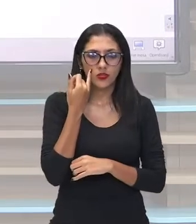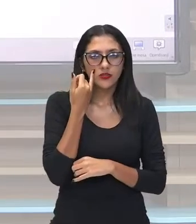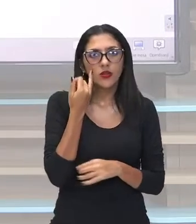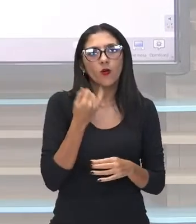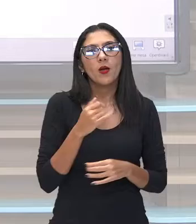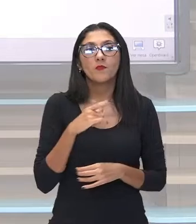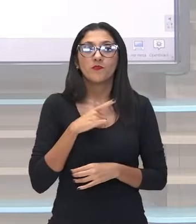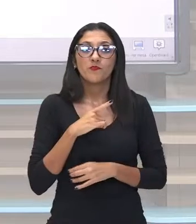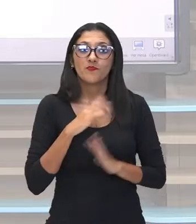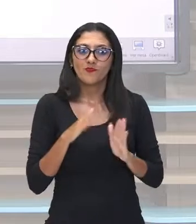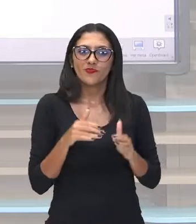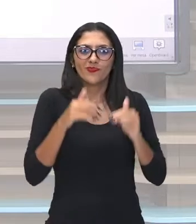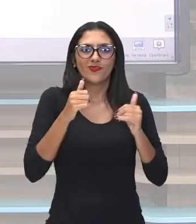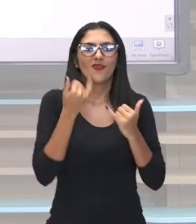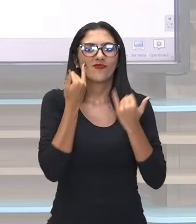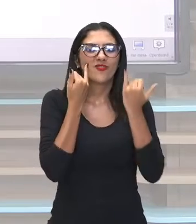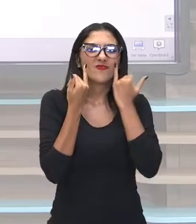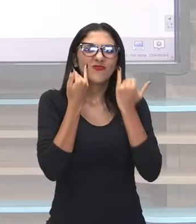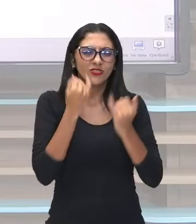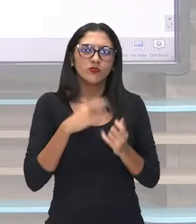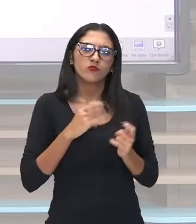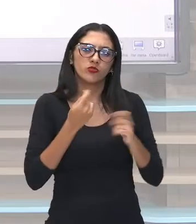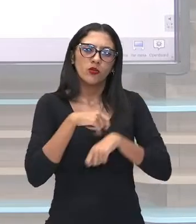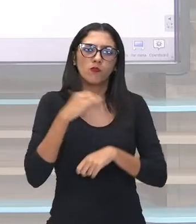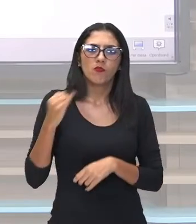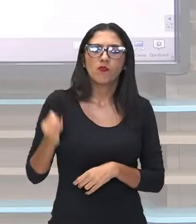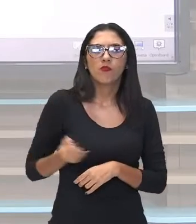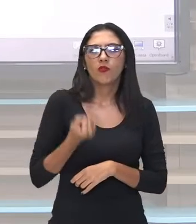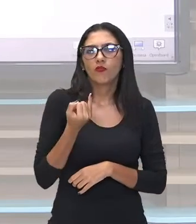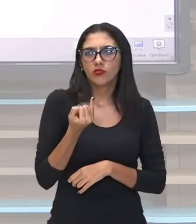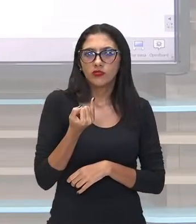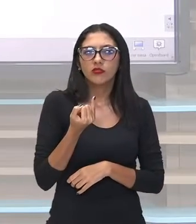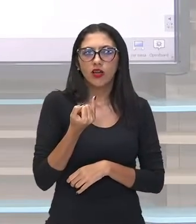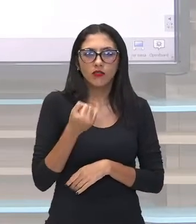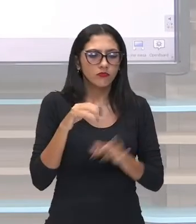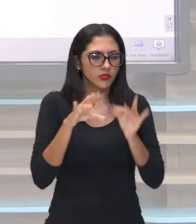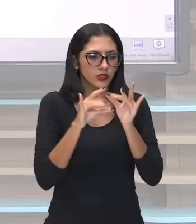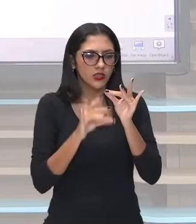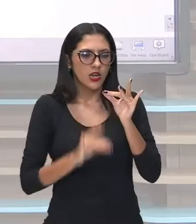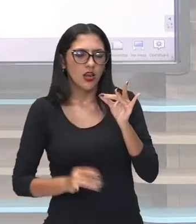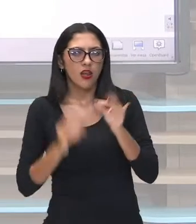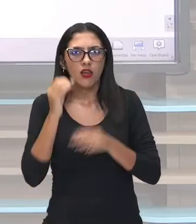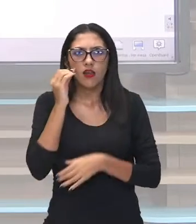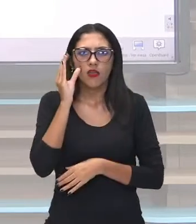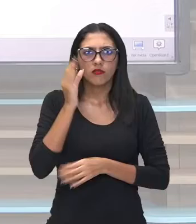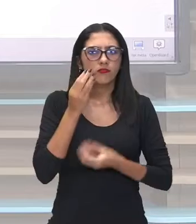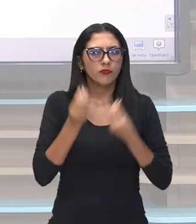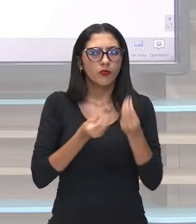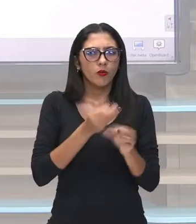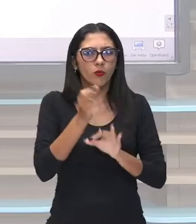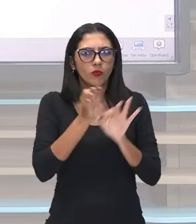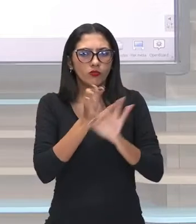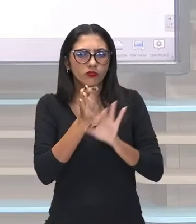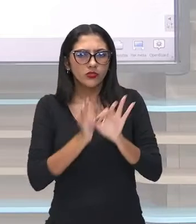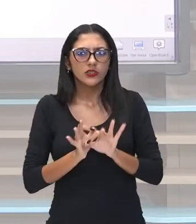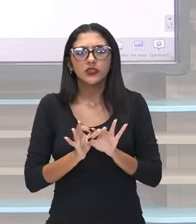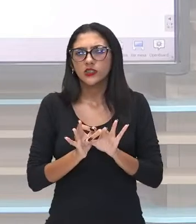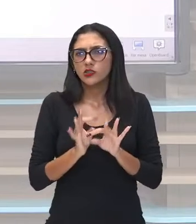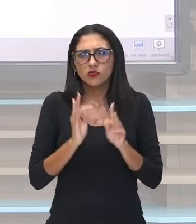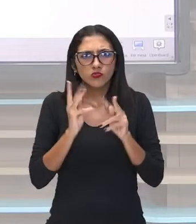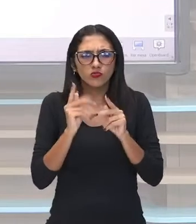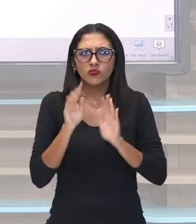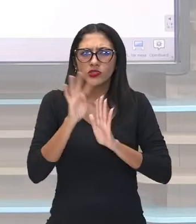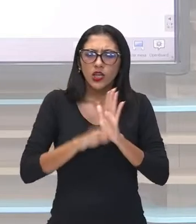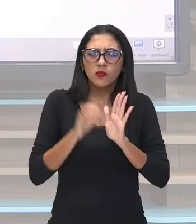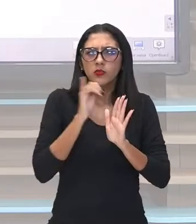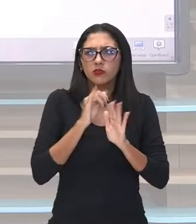muitas informações, né? O que ele vai apresentar, como ele se forma, como está estruturado o texto, né? O